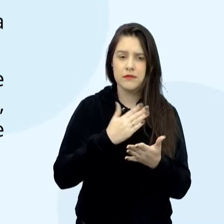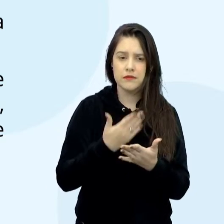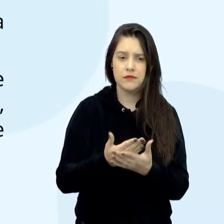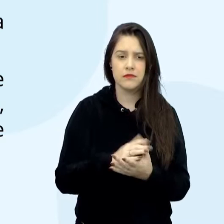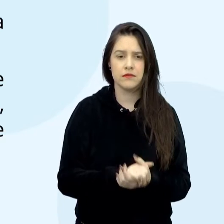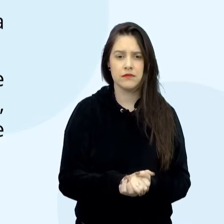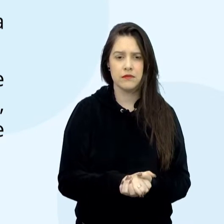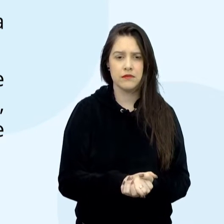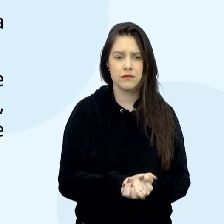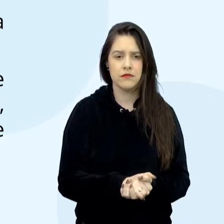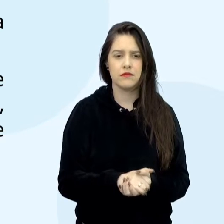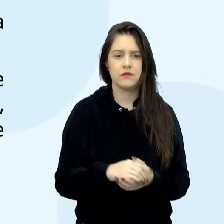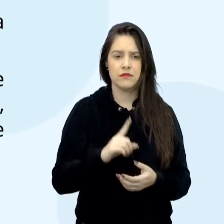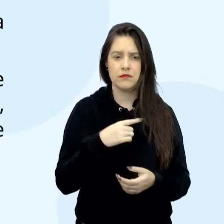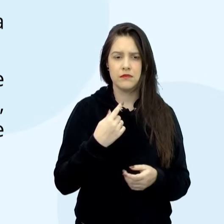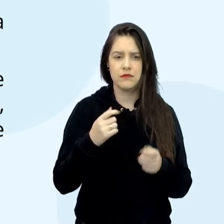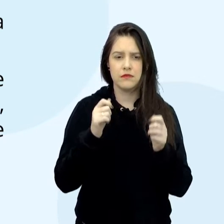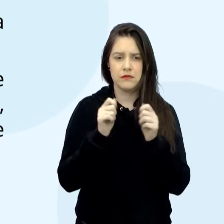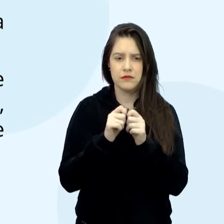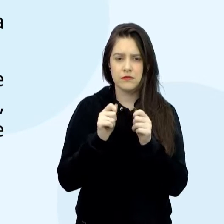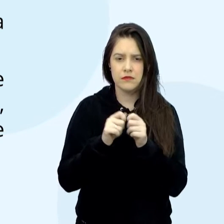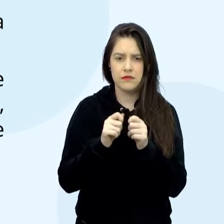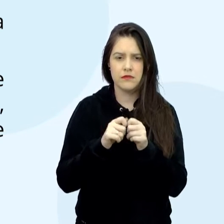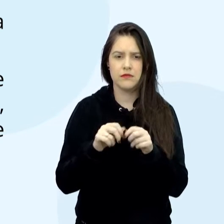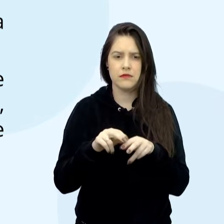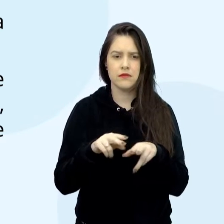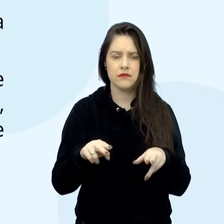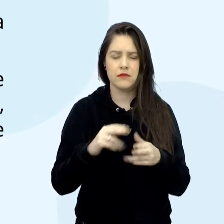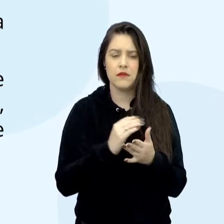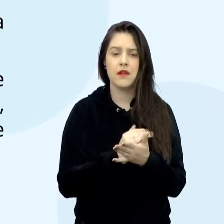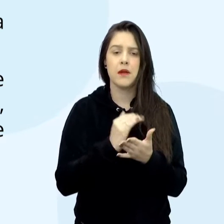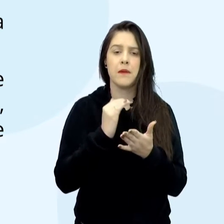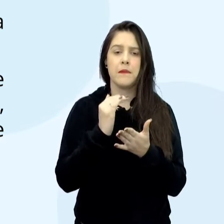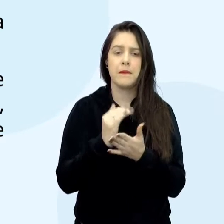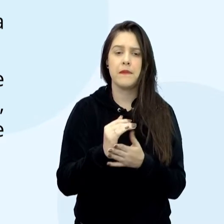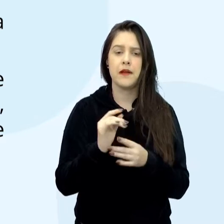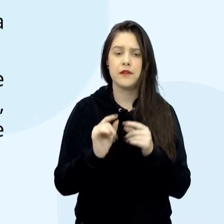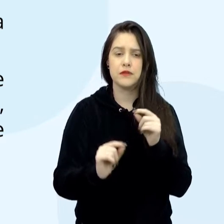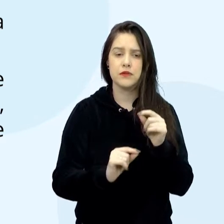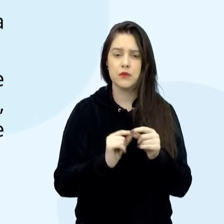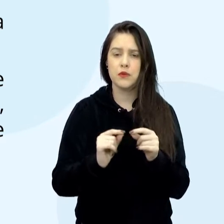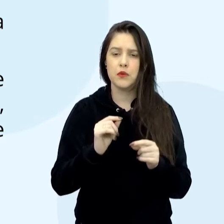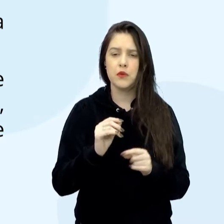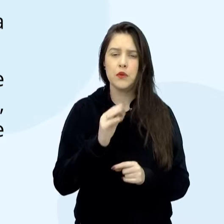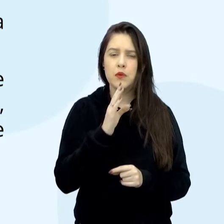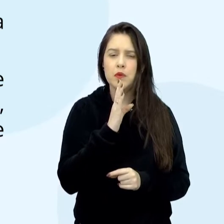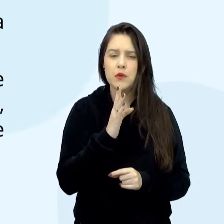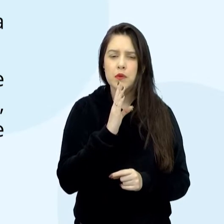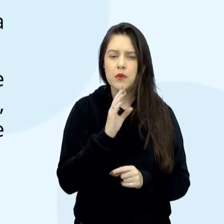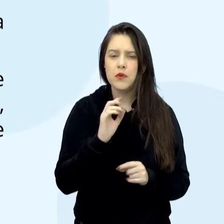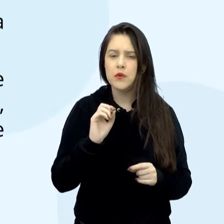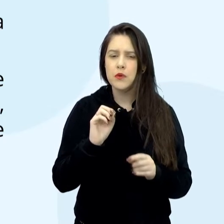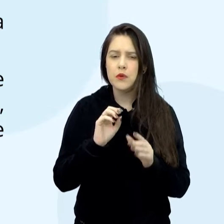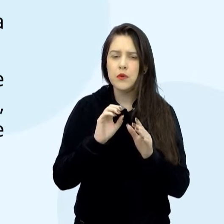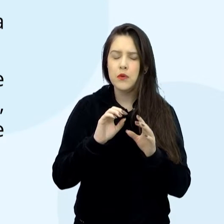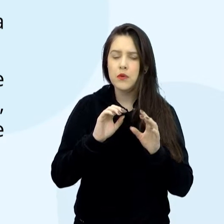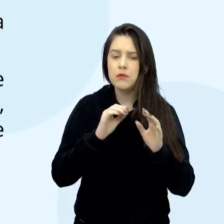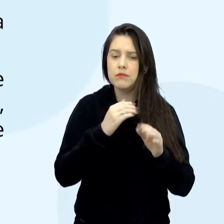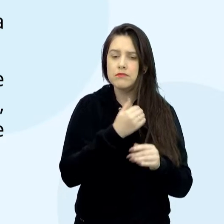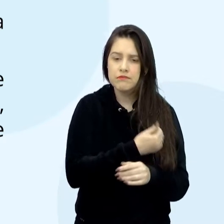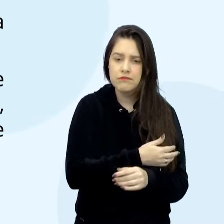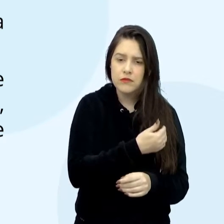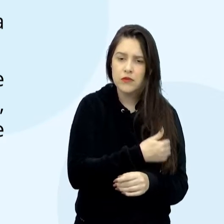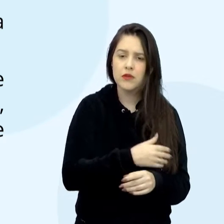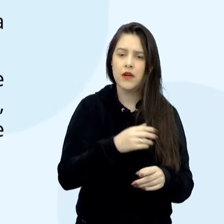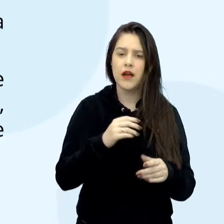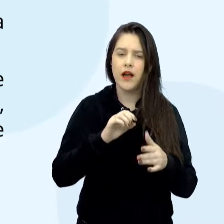ODS, fazer leitura de uma reportagem sobre valores e questões de preconceito em relação à imprensa, como